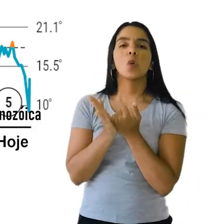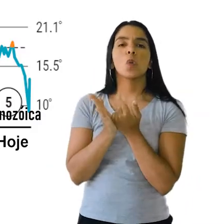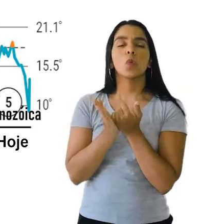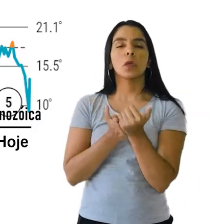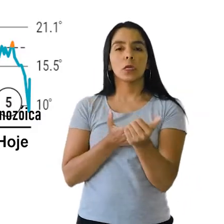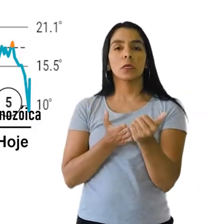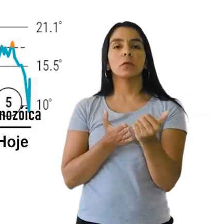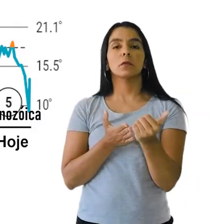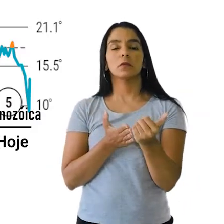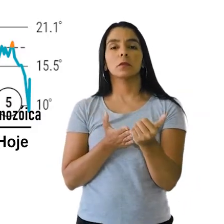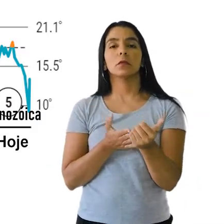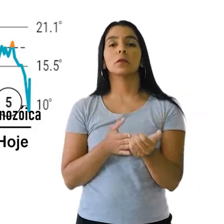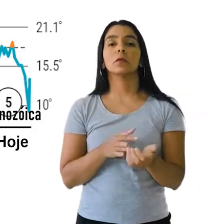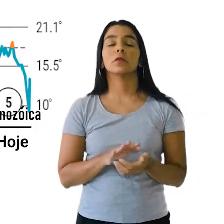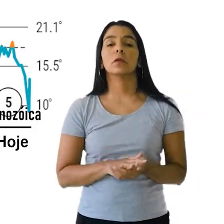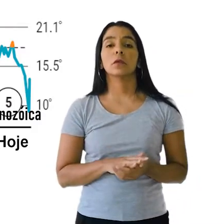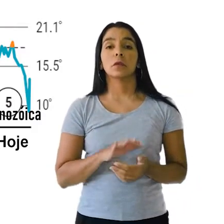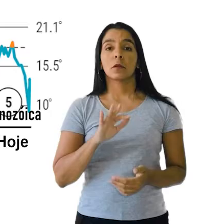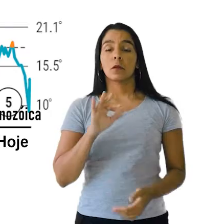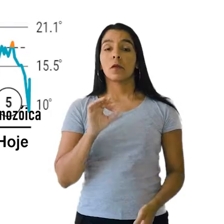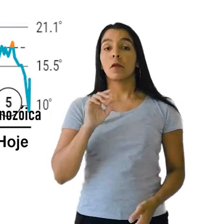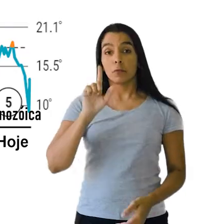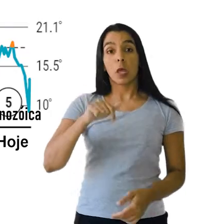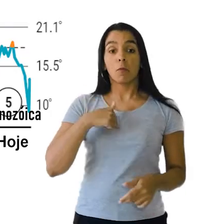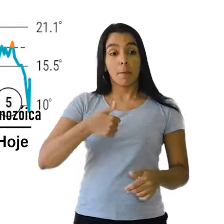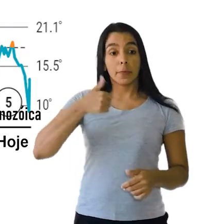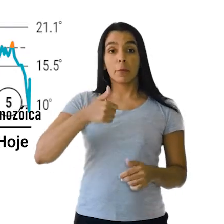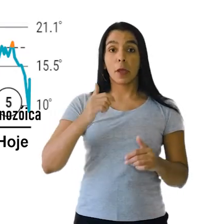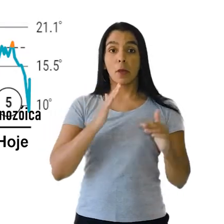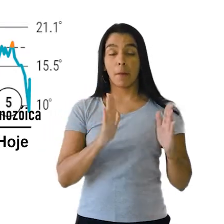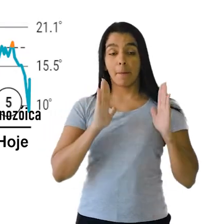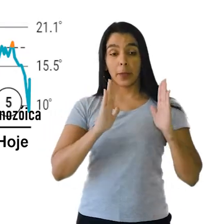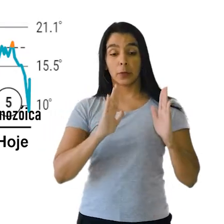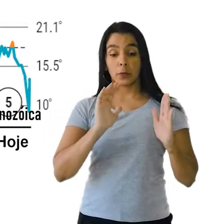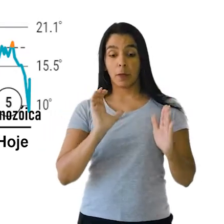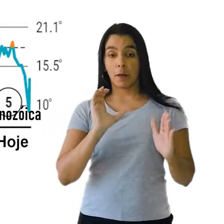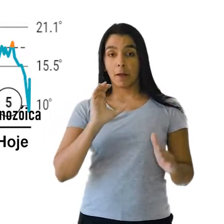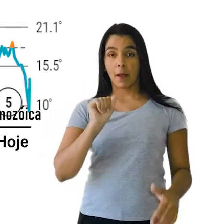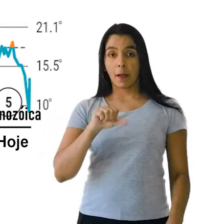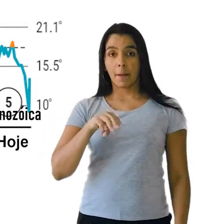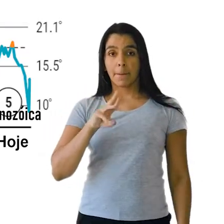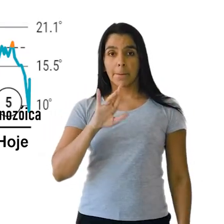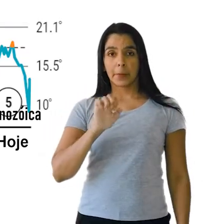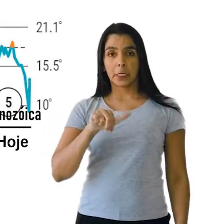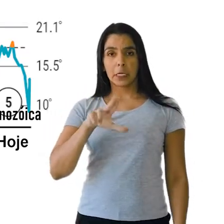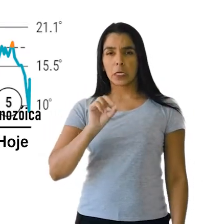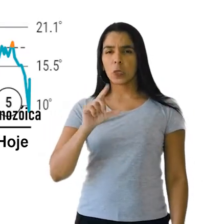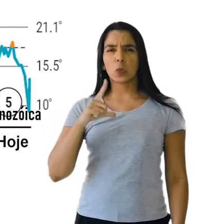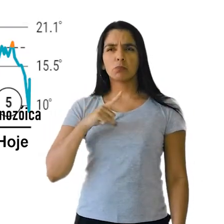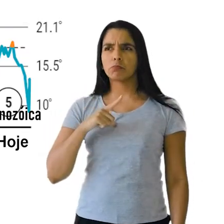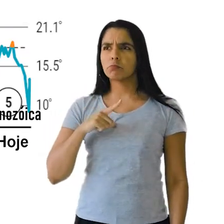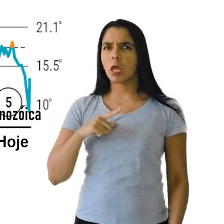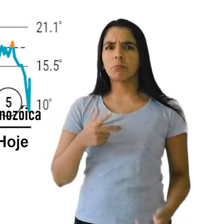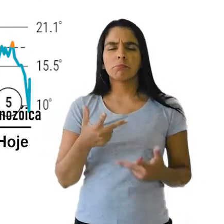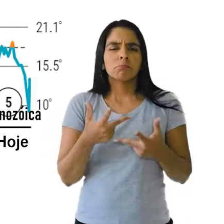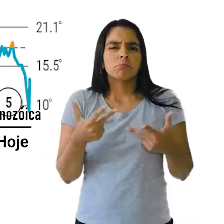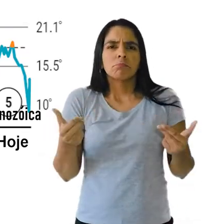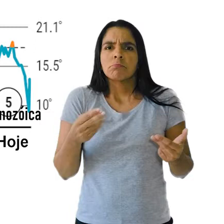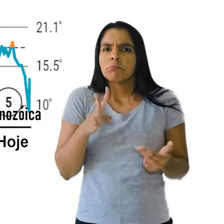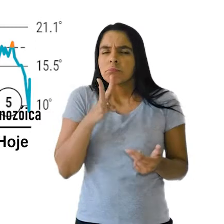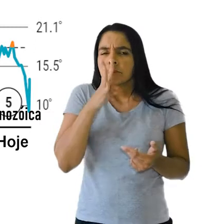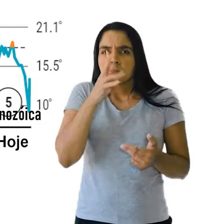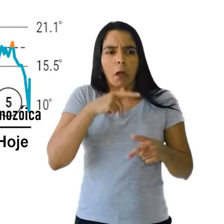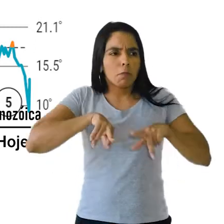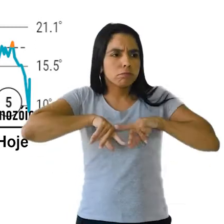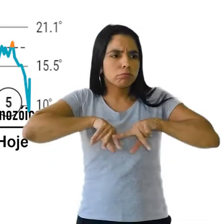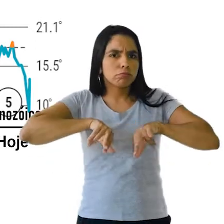que marca justamente o início do éon, né, fanerozoico, do primeiro período, que é o período cambriano, e que marca